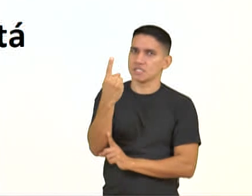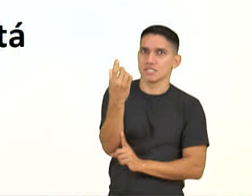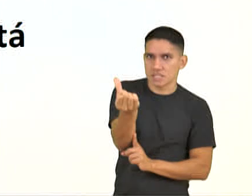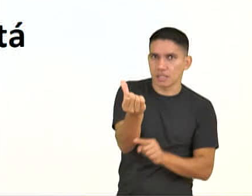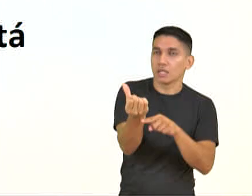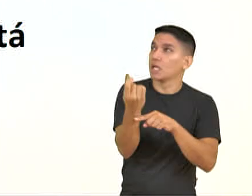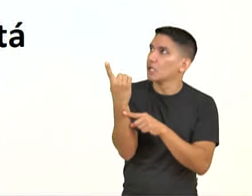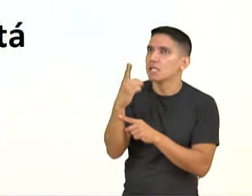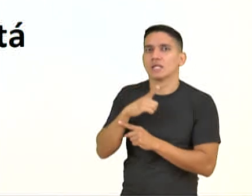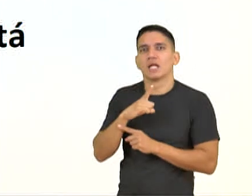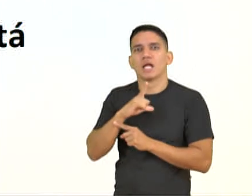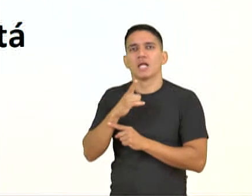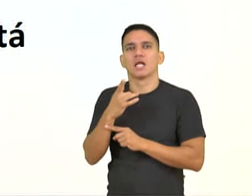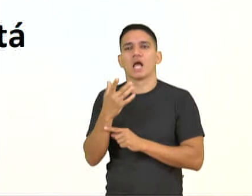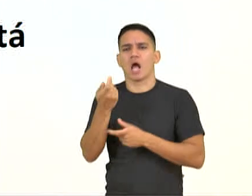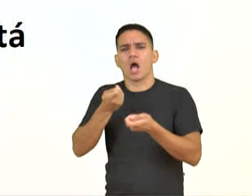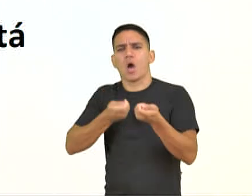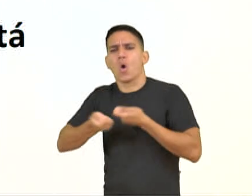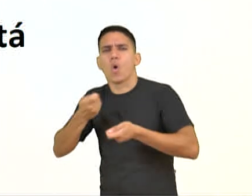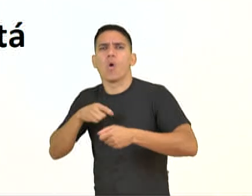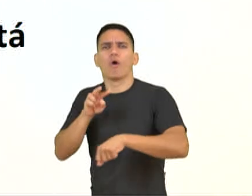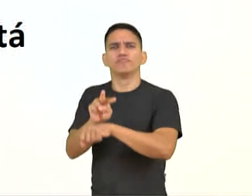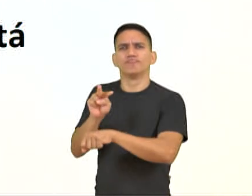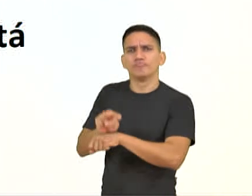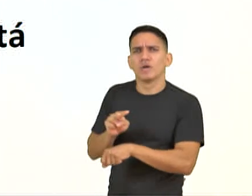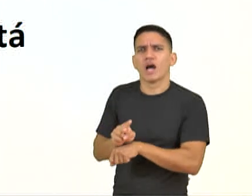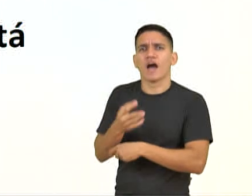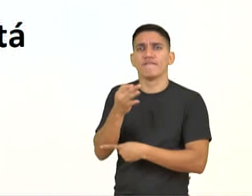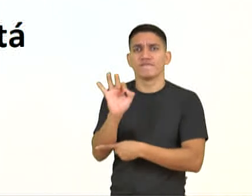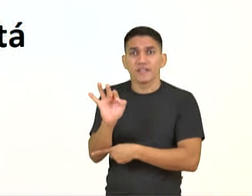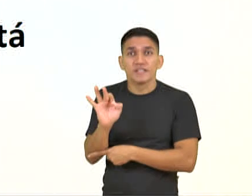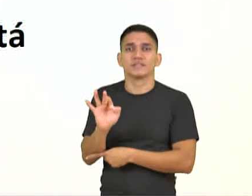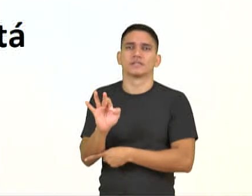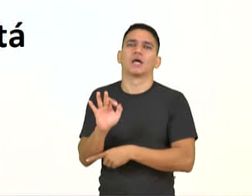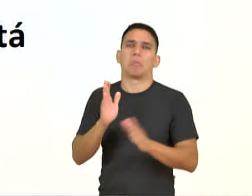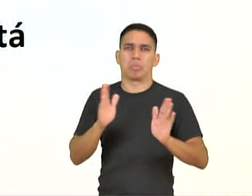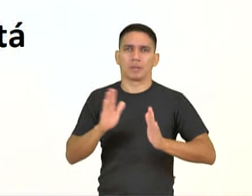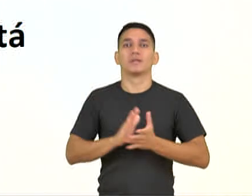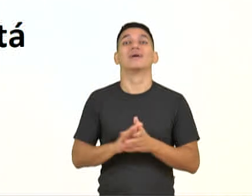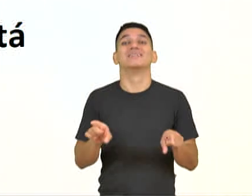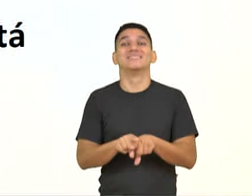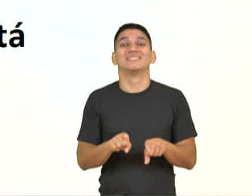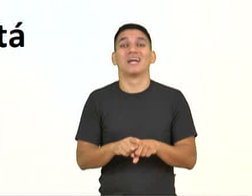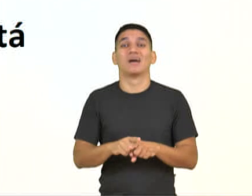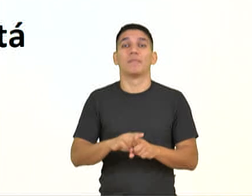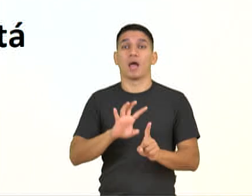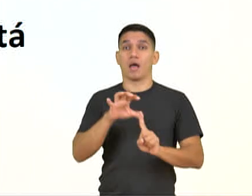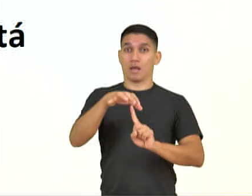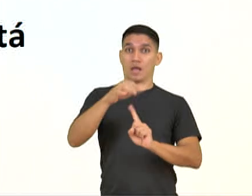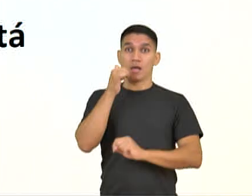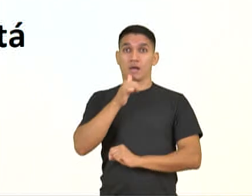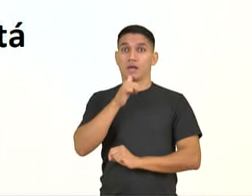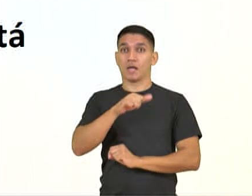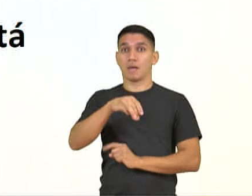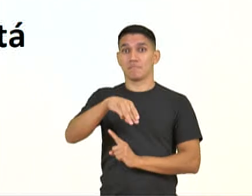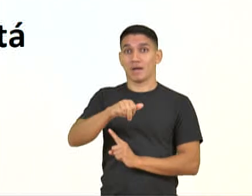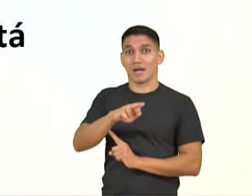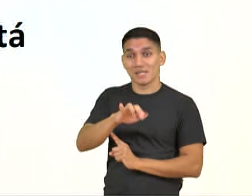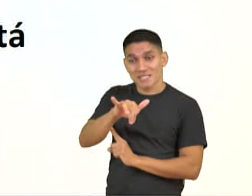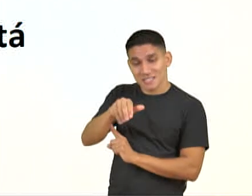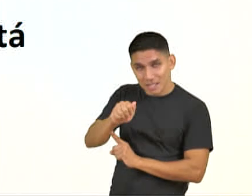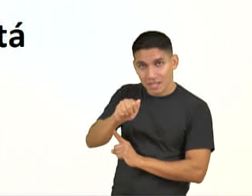esse período, e a sua esposa é uma figura também, a rainha Maria Antonieta, é uma figura que a gente também tem